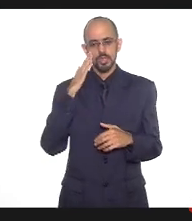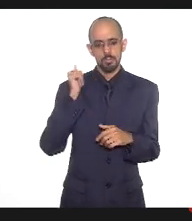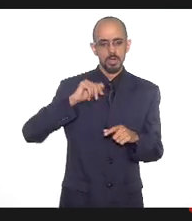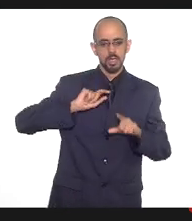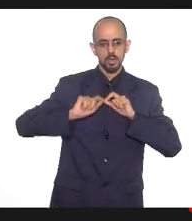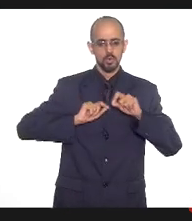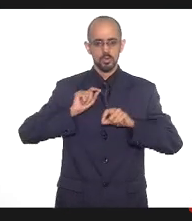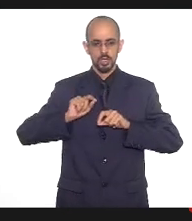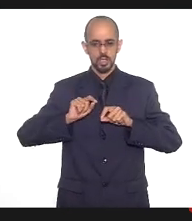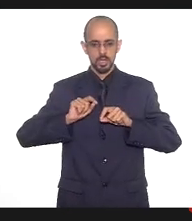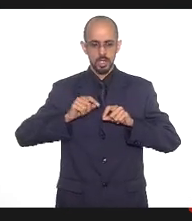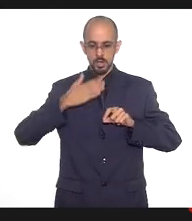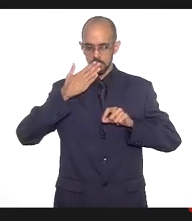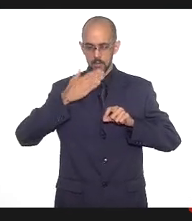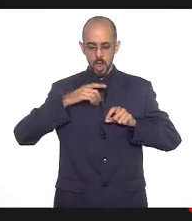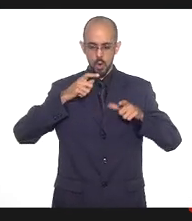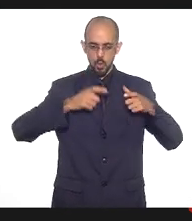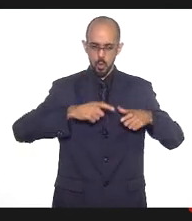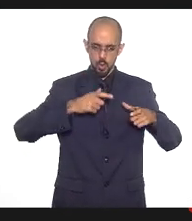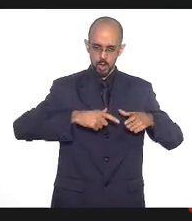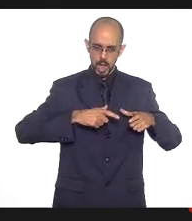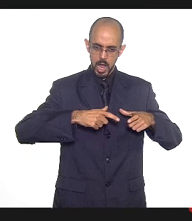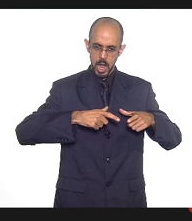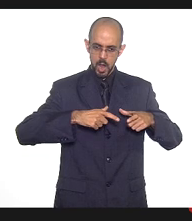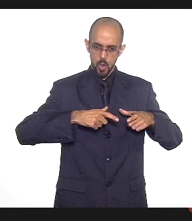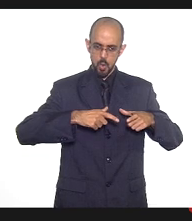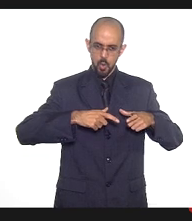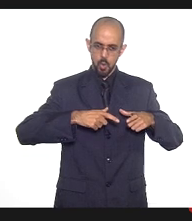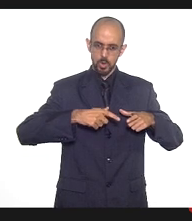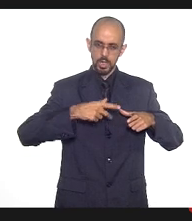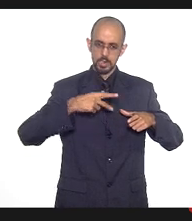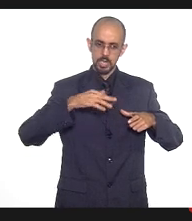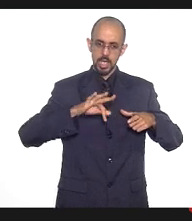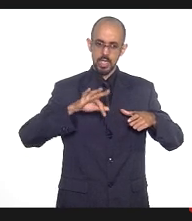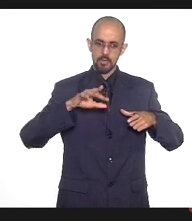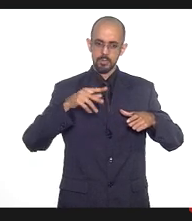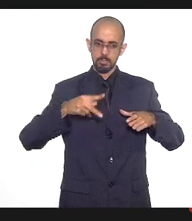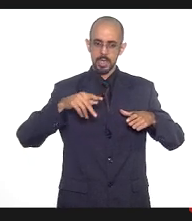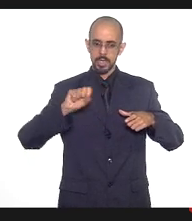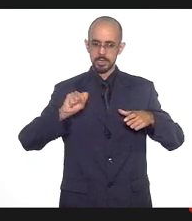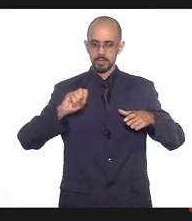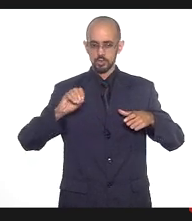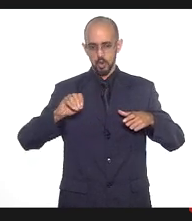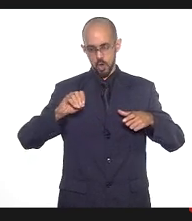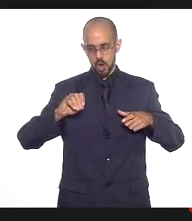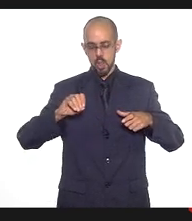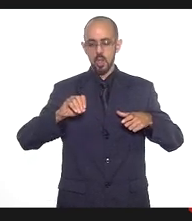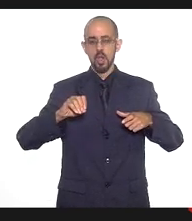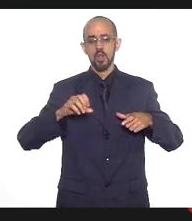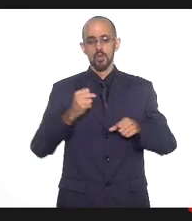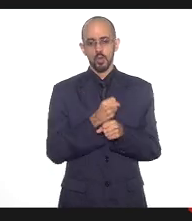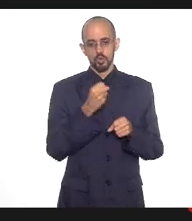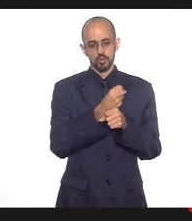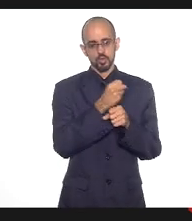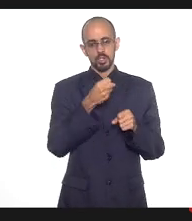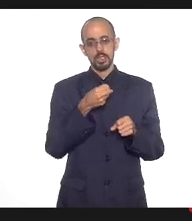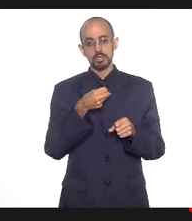qual estaleiro que essa FPSO foi construída, se houve atraso na entrega